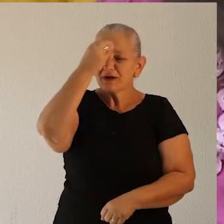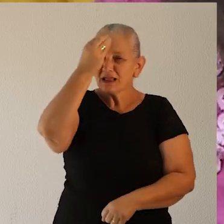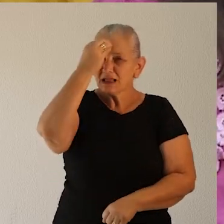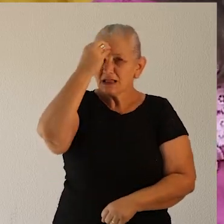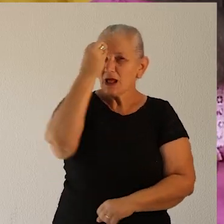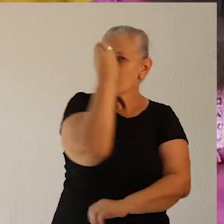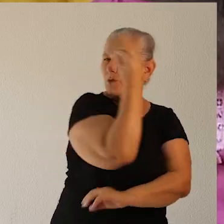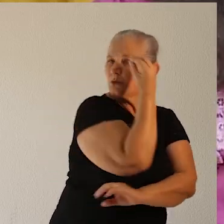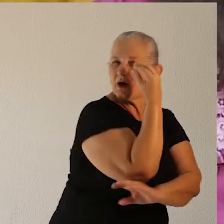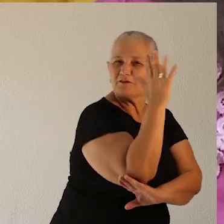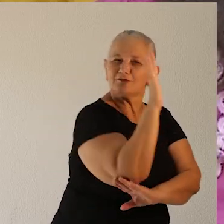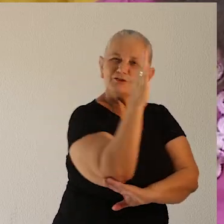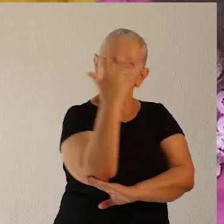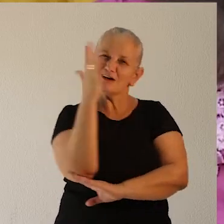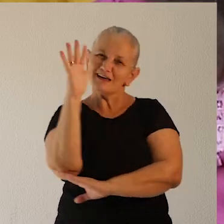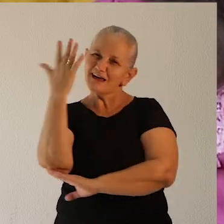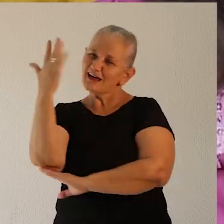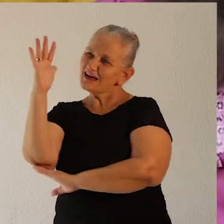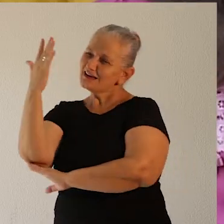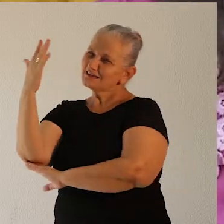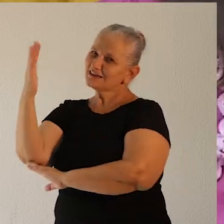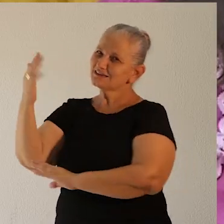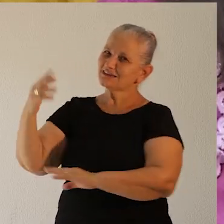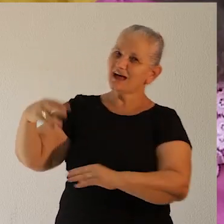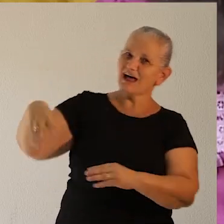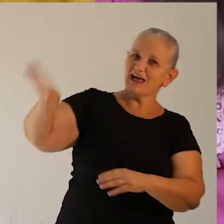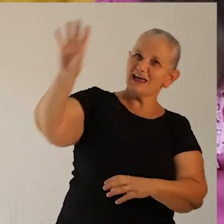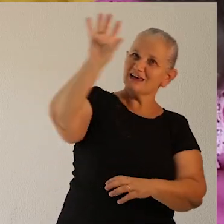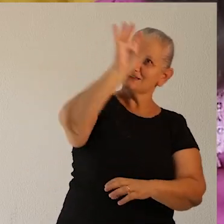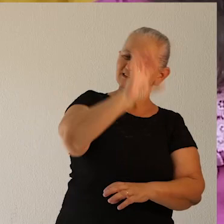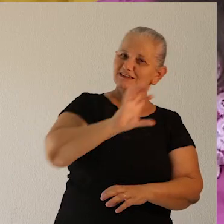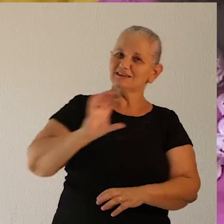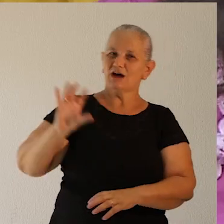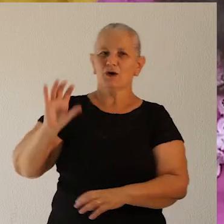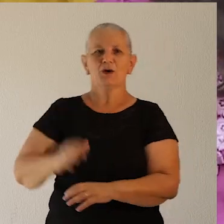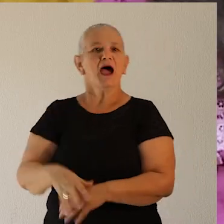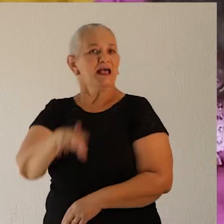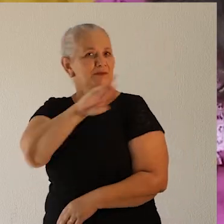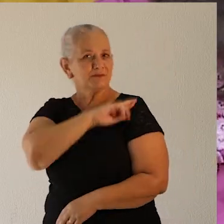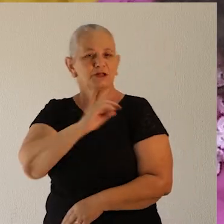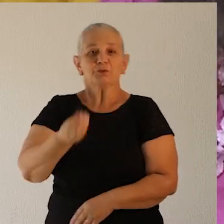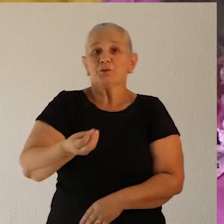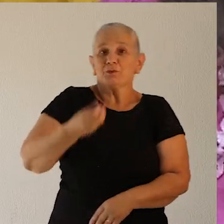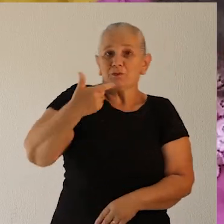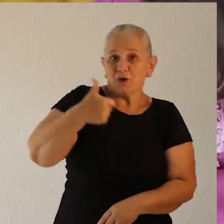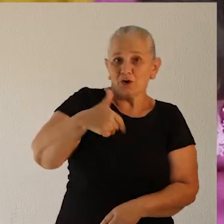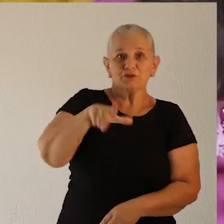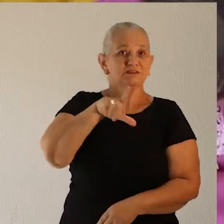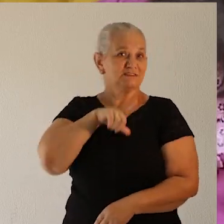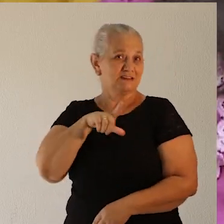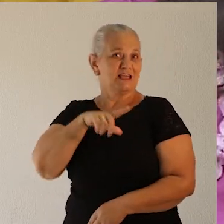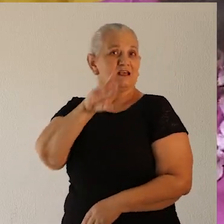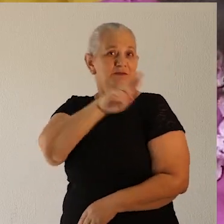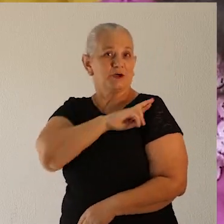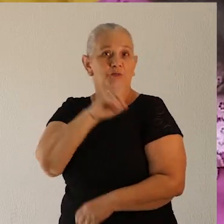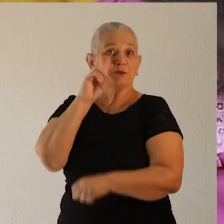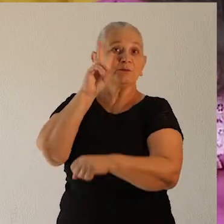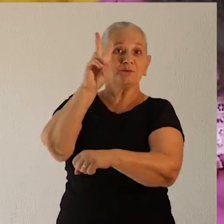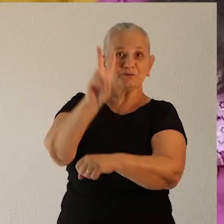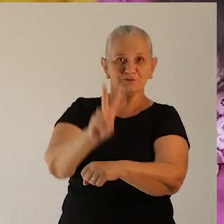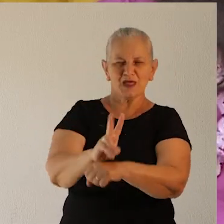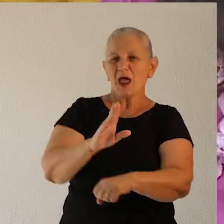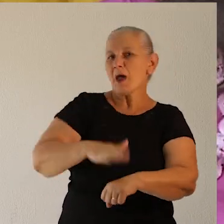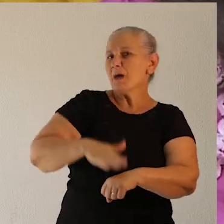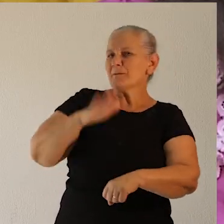floresta o guardião. Respeito é bom, se há respeito há proteção. Quanto